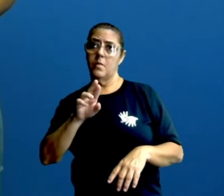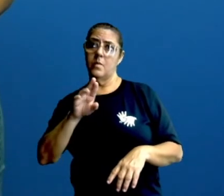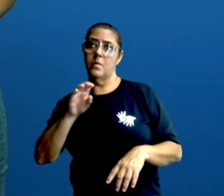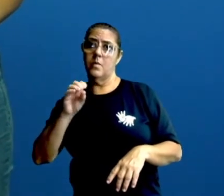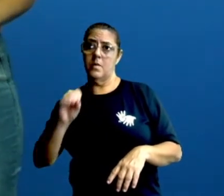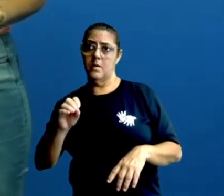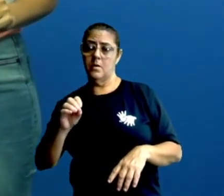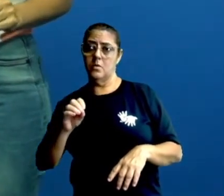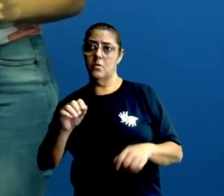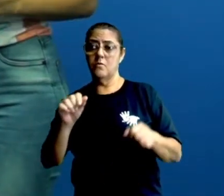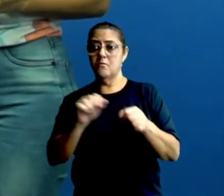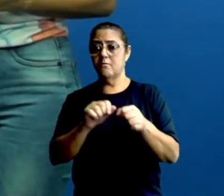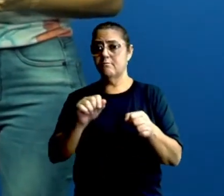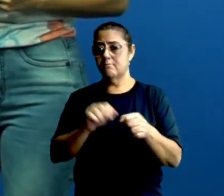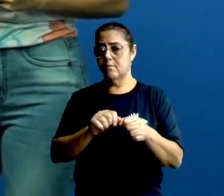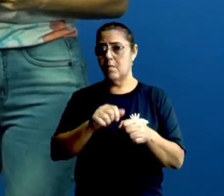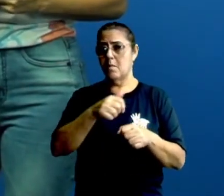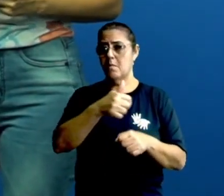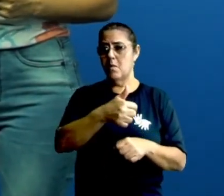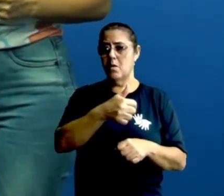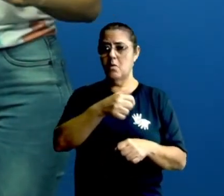de 1822...